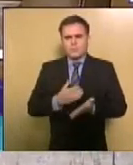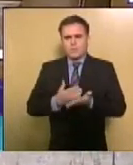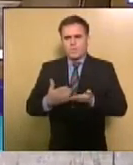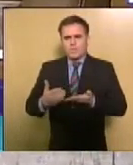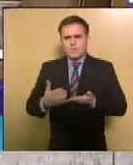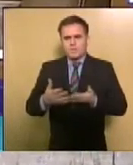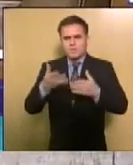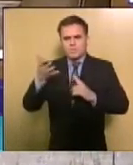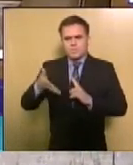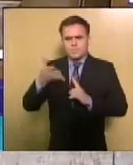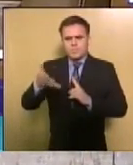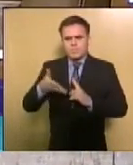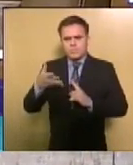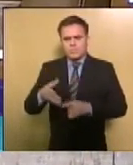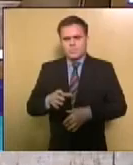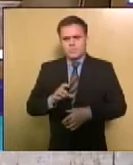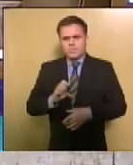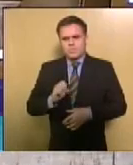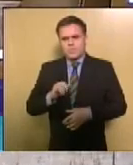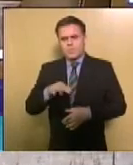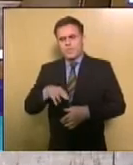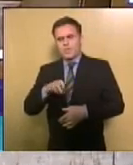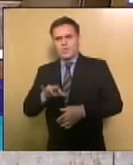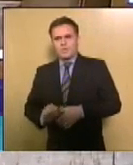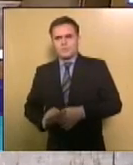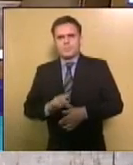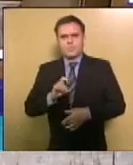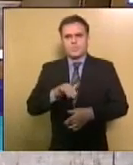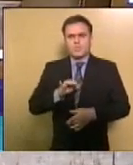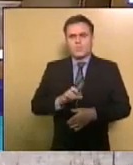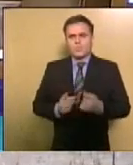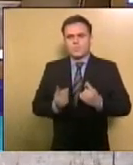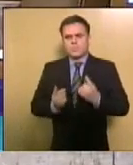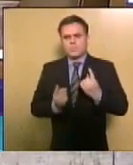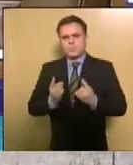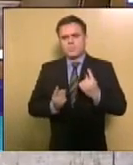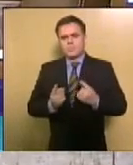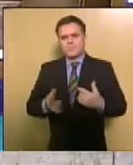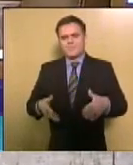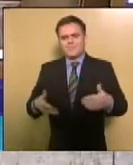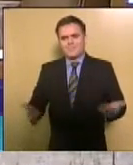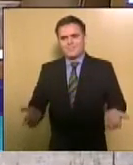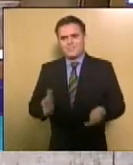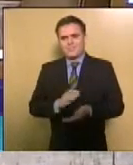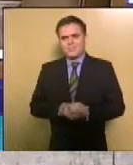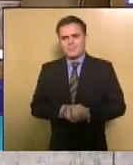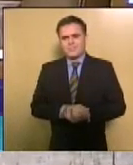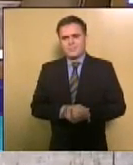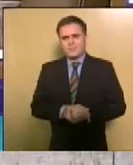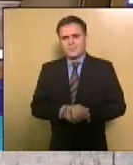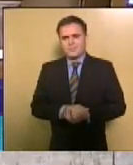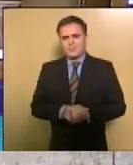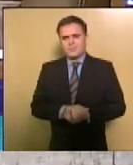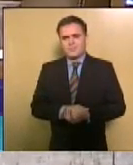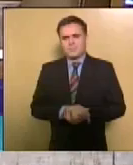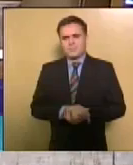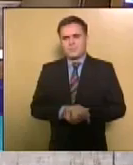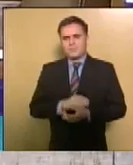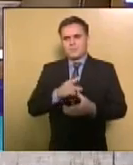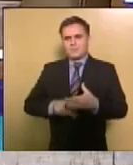começar Samira Daniel pronto então então vamos pra